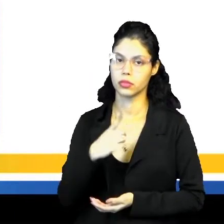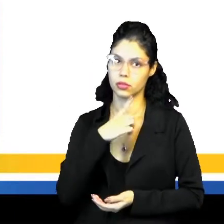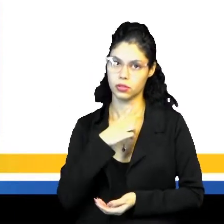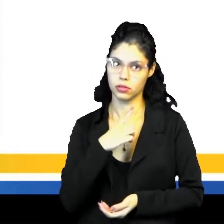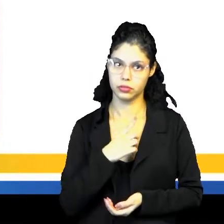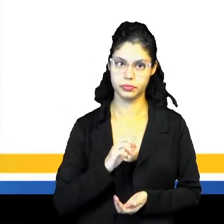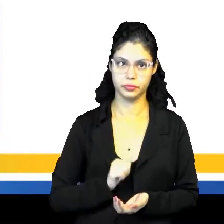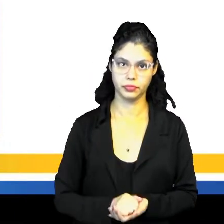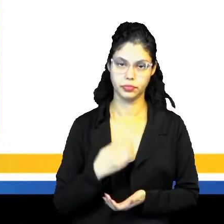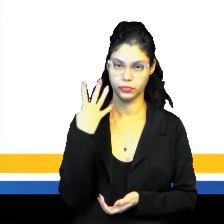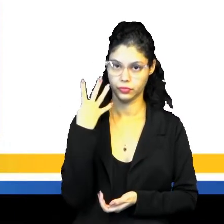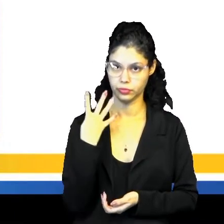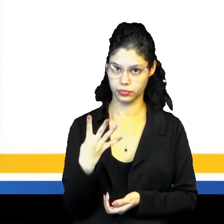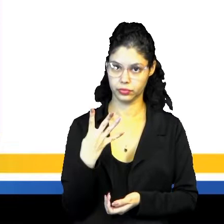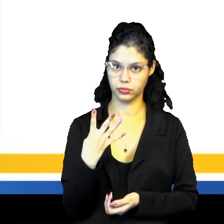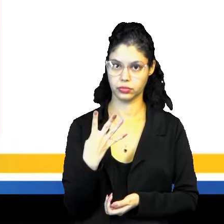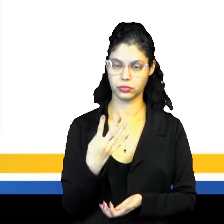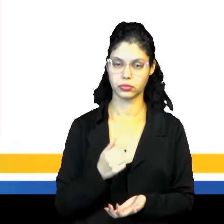nós temos aí